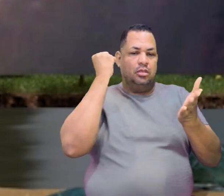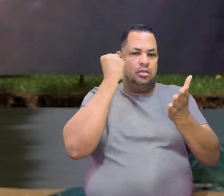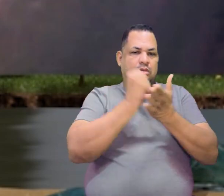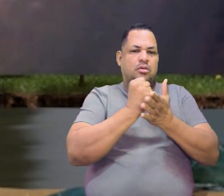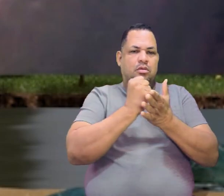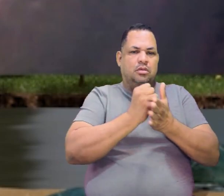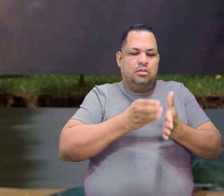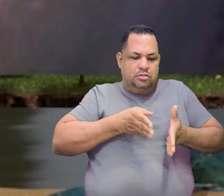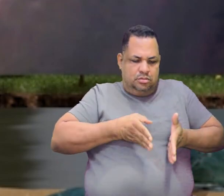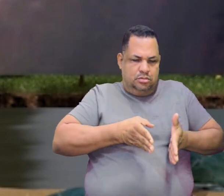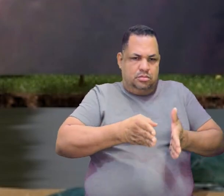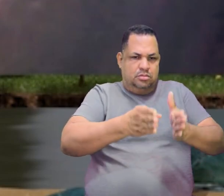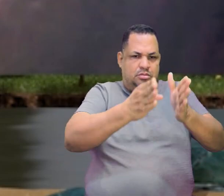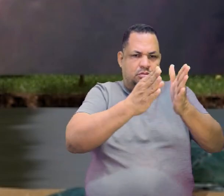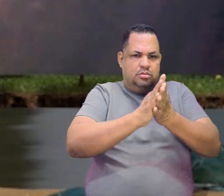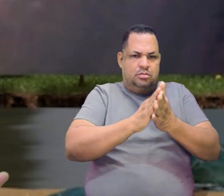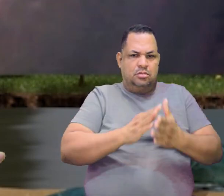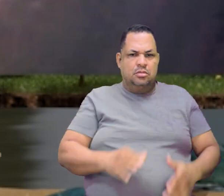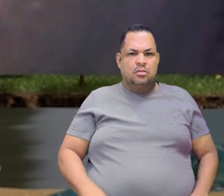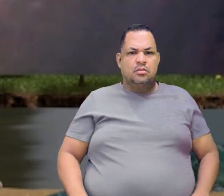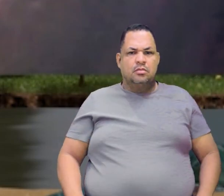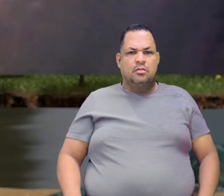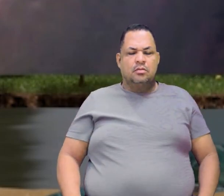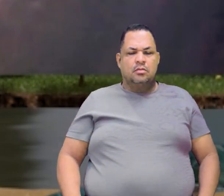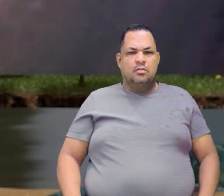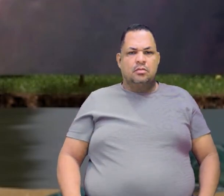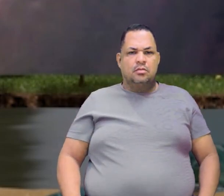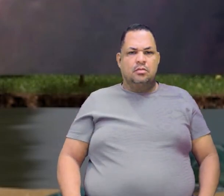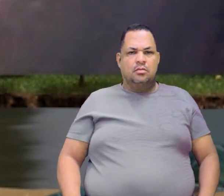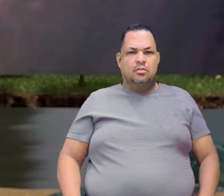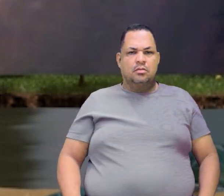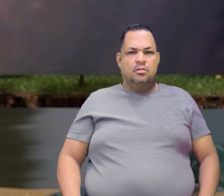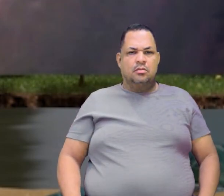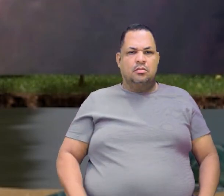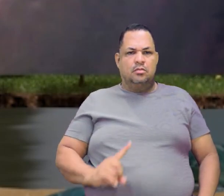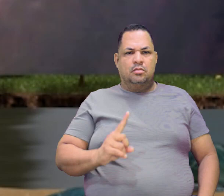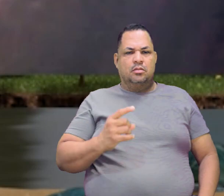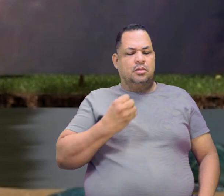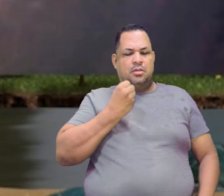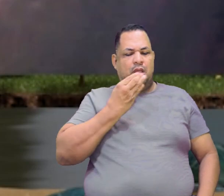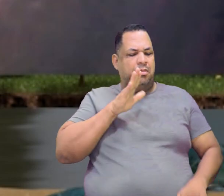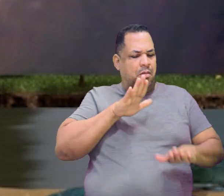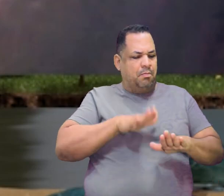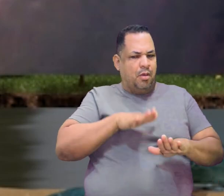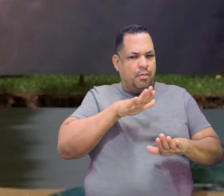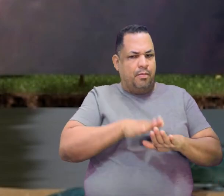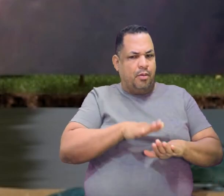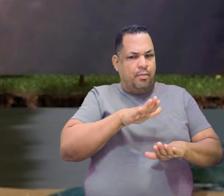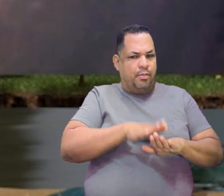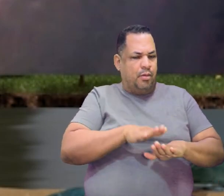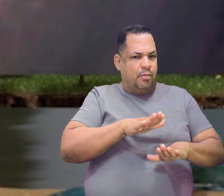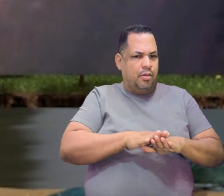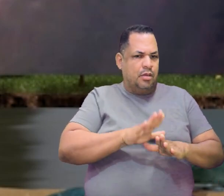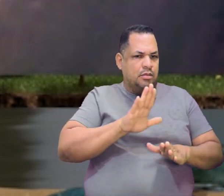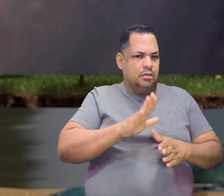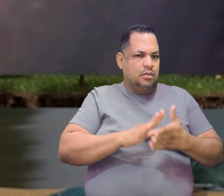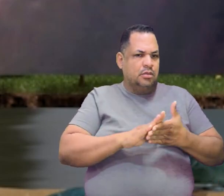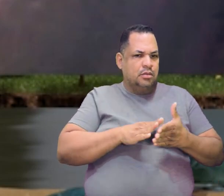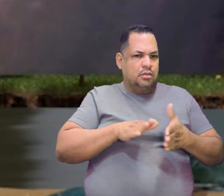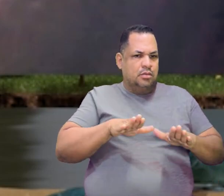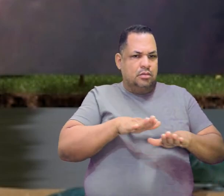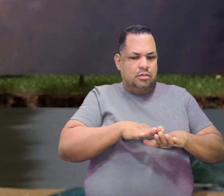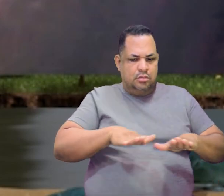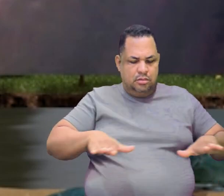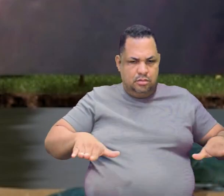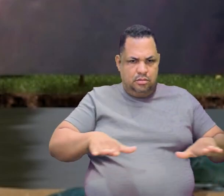esses trilhos, o lastro não estava muito bem compactado. O solo, lastro